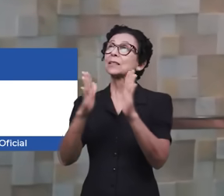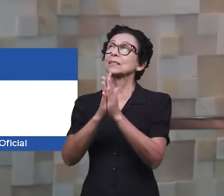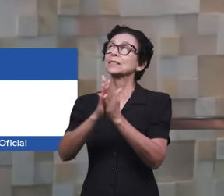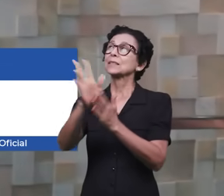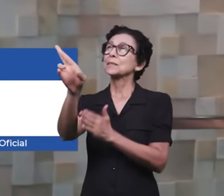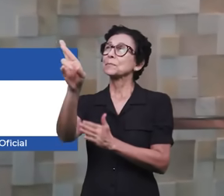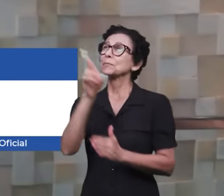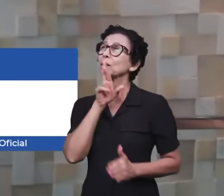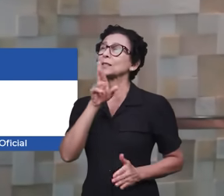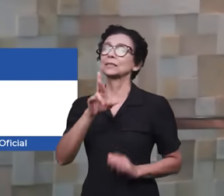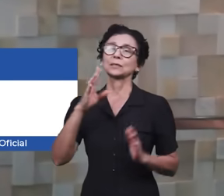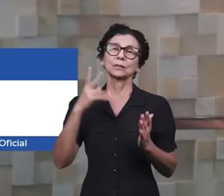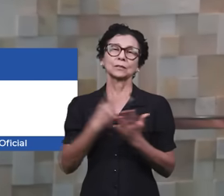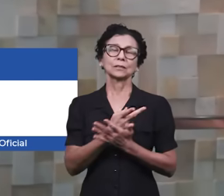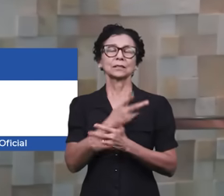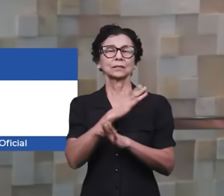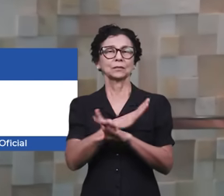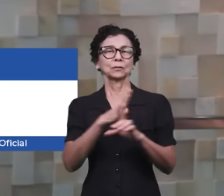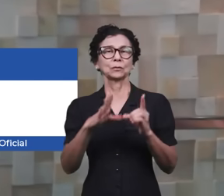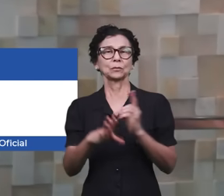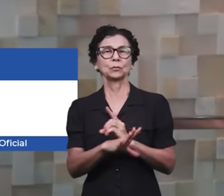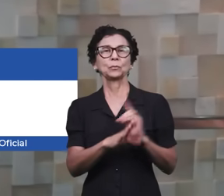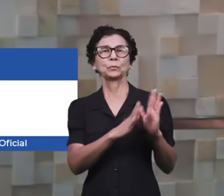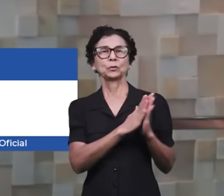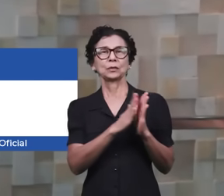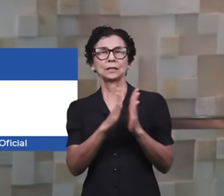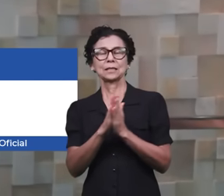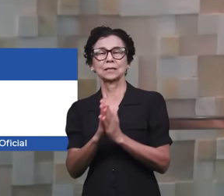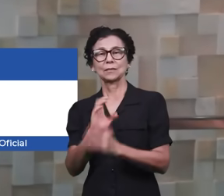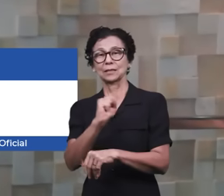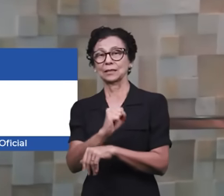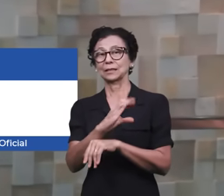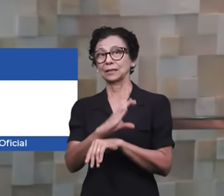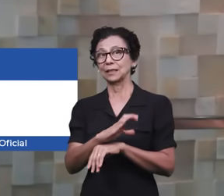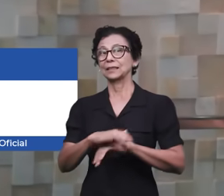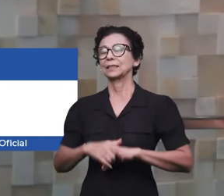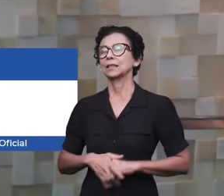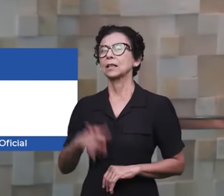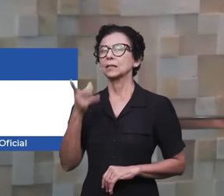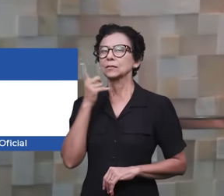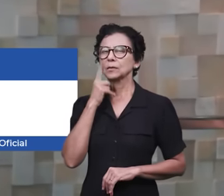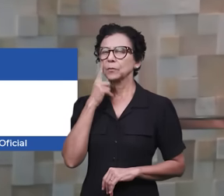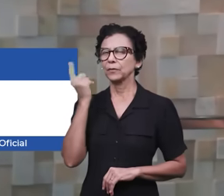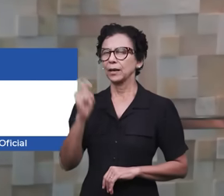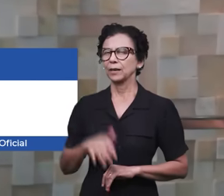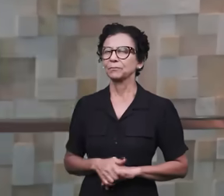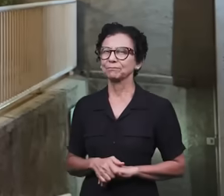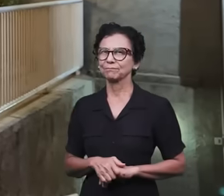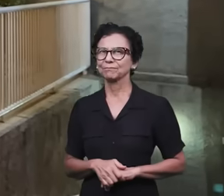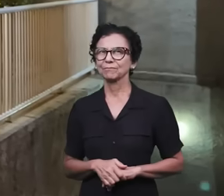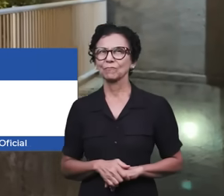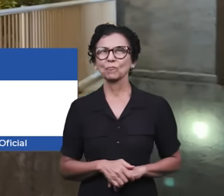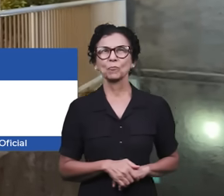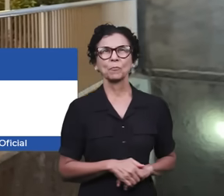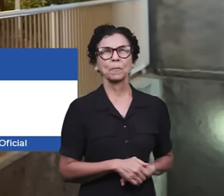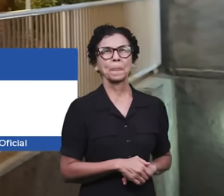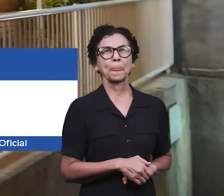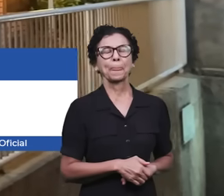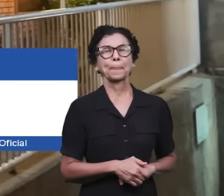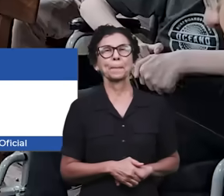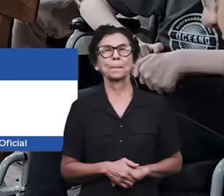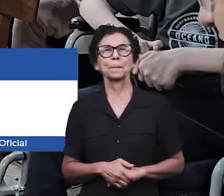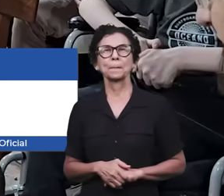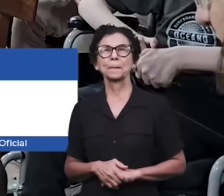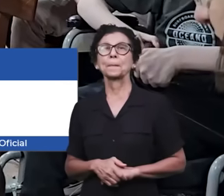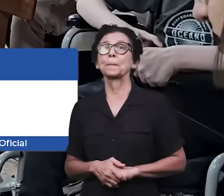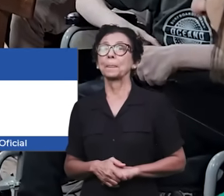orações, foi realizada uma vigília no oeste do estado de Santa Catarina. Confira a matéria de Natália Palmeira. O crescimento das